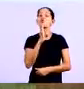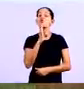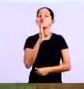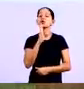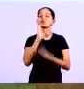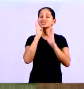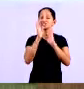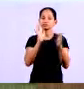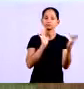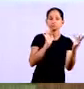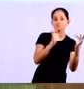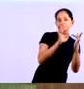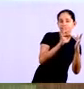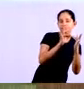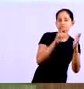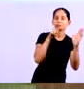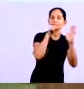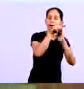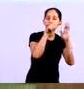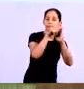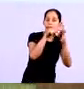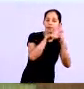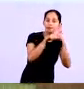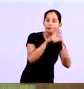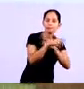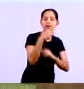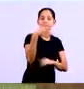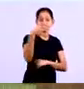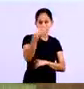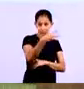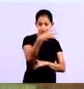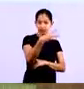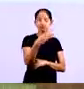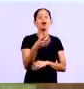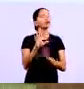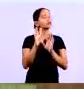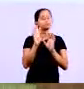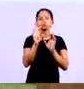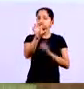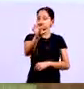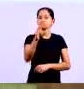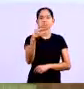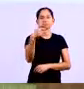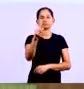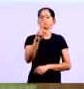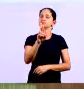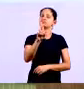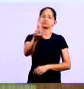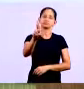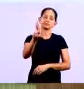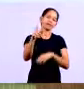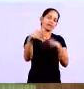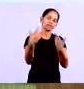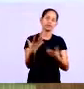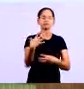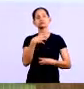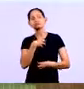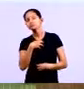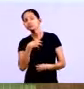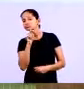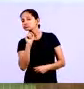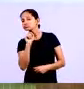respostas dela no fórum do AVA. A gente quer que você coloque as suas palavras, o que as pessoas sentem, o que elas não